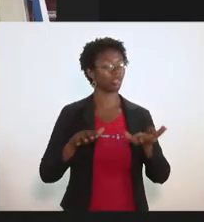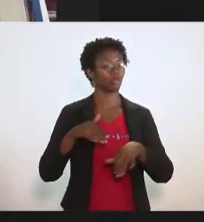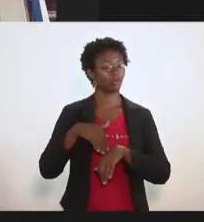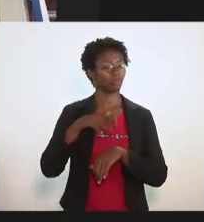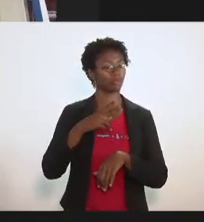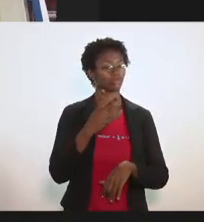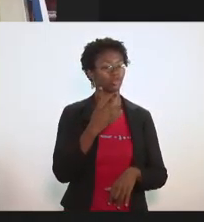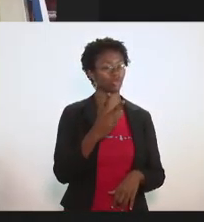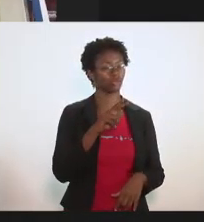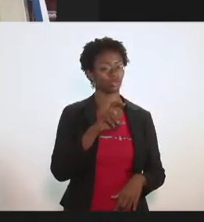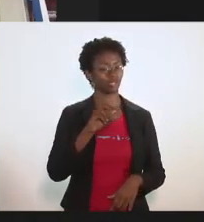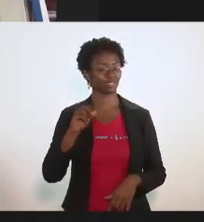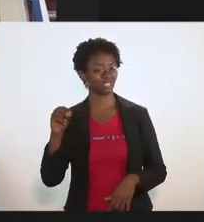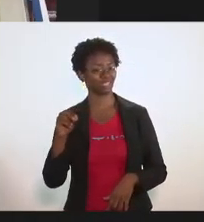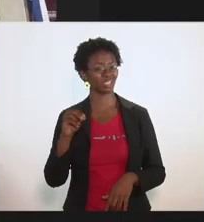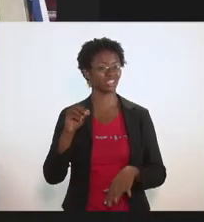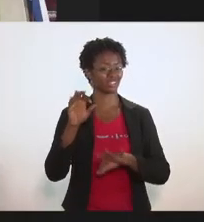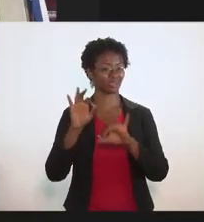Lei